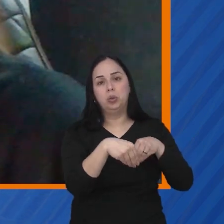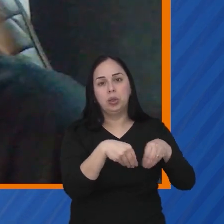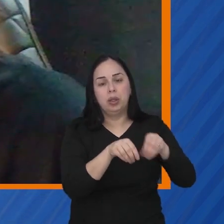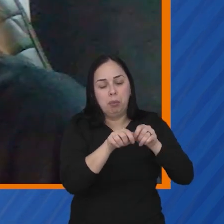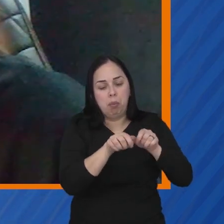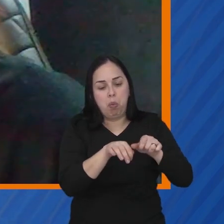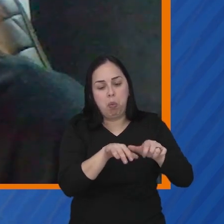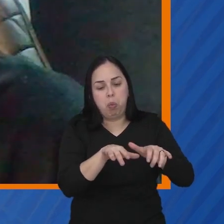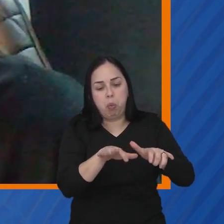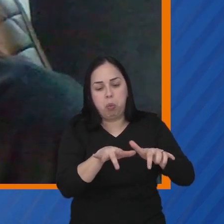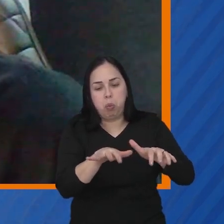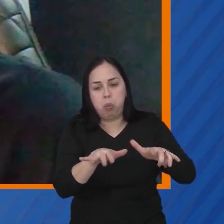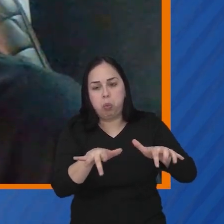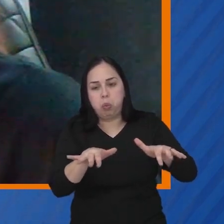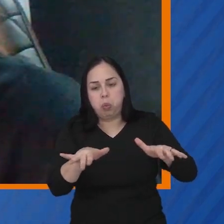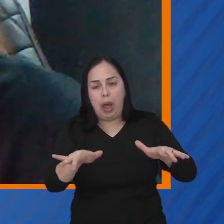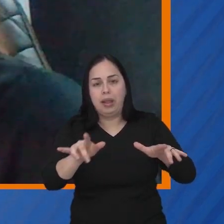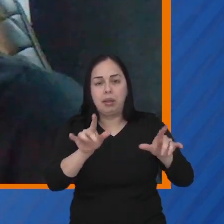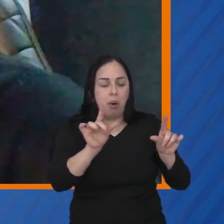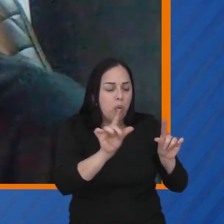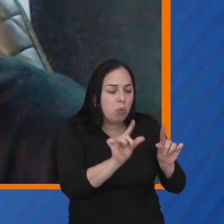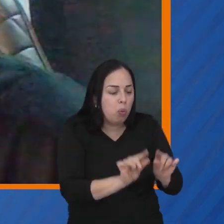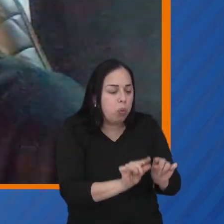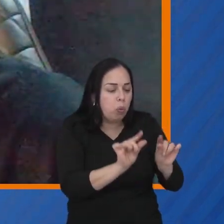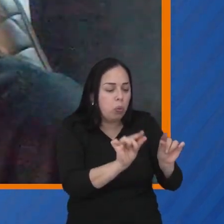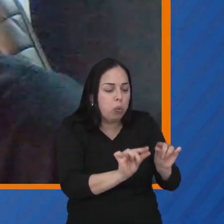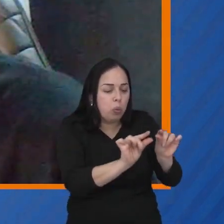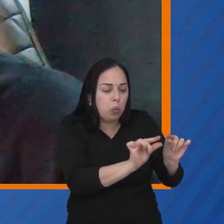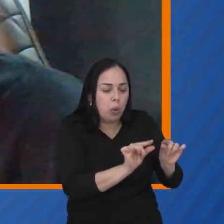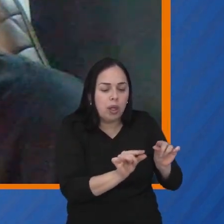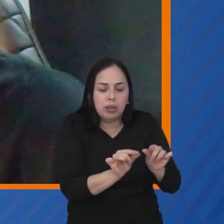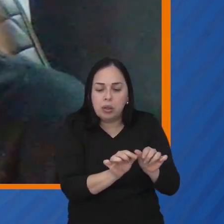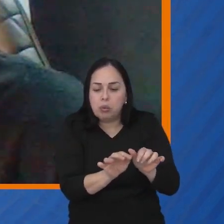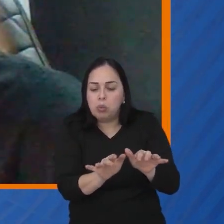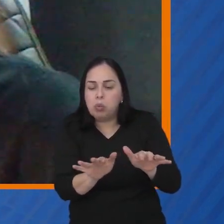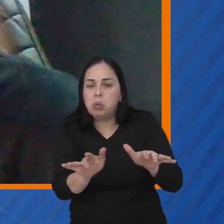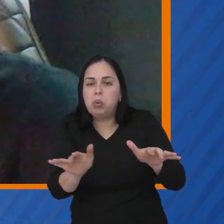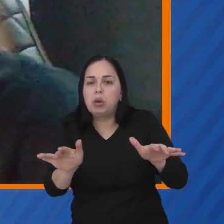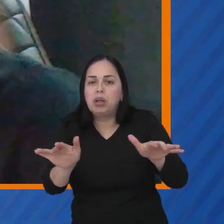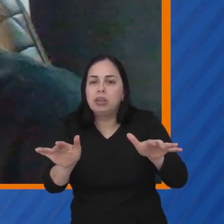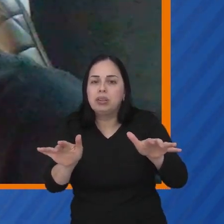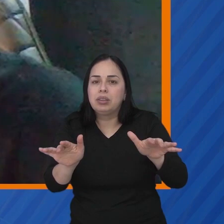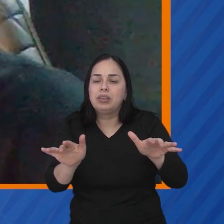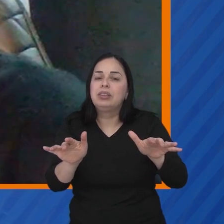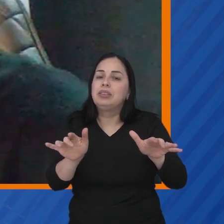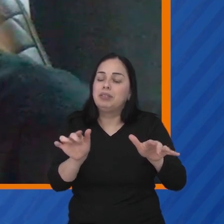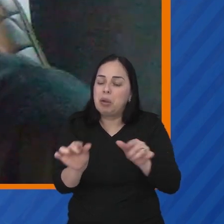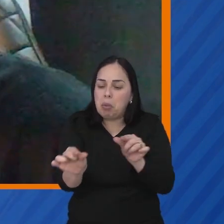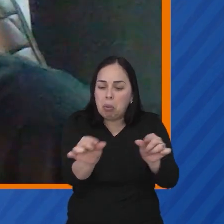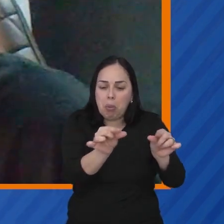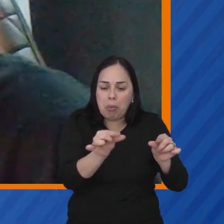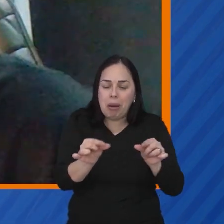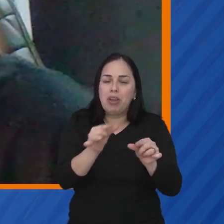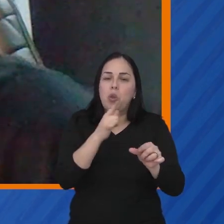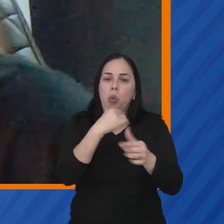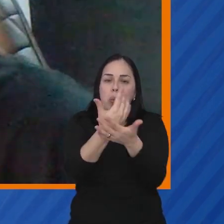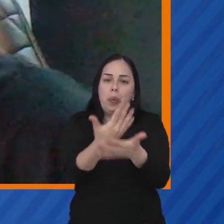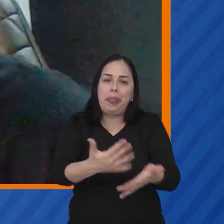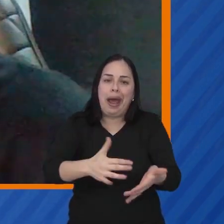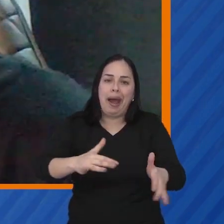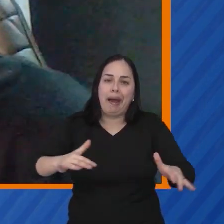eles acabam sendo fragmentados em pedaços menores, gerando o chamado microplástico. E